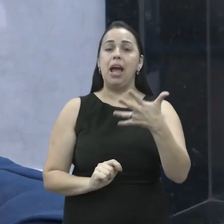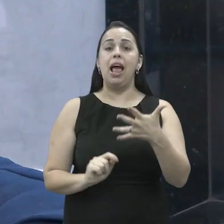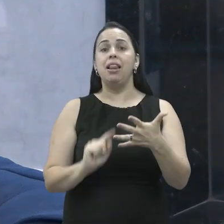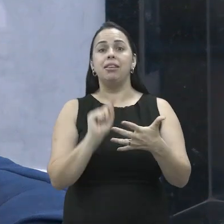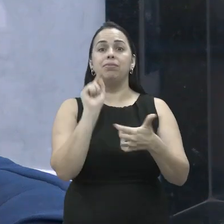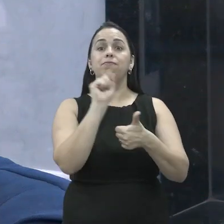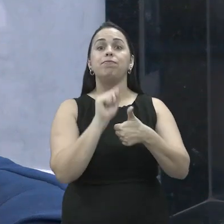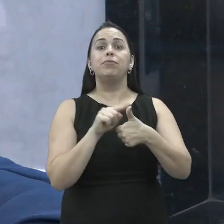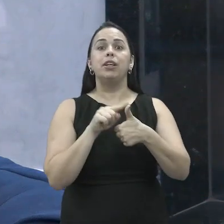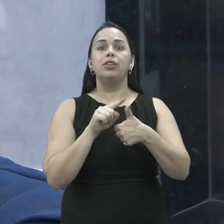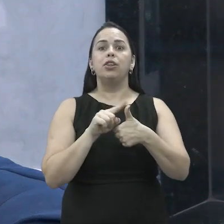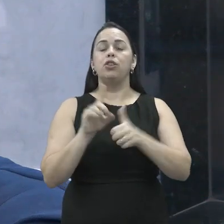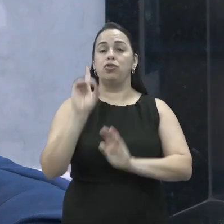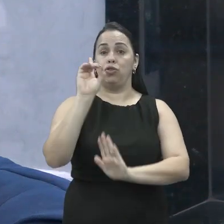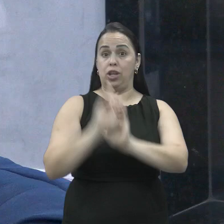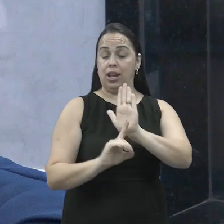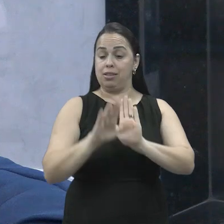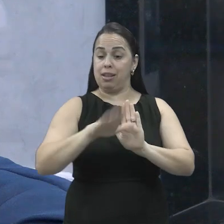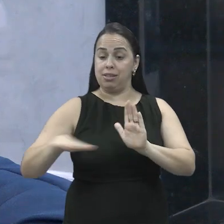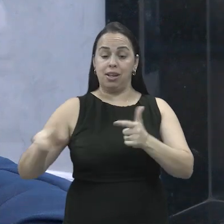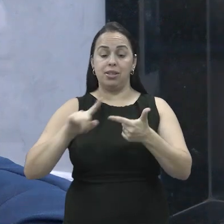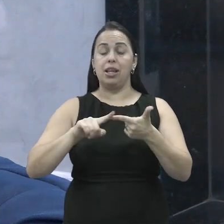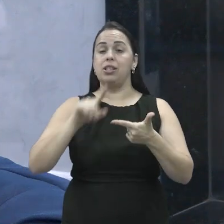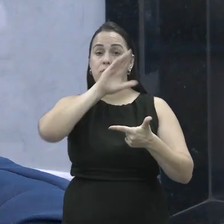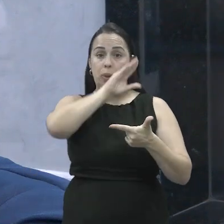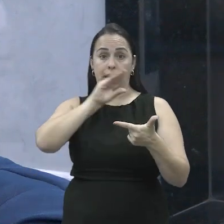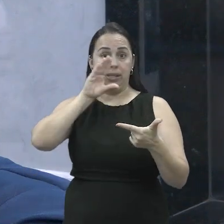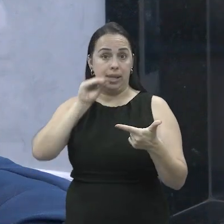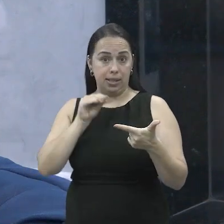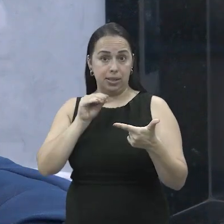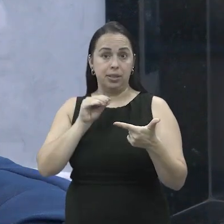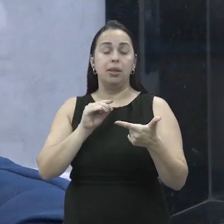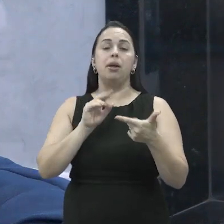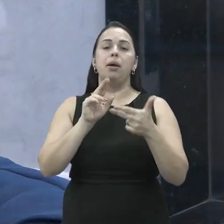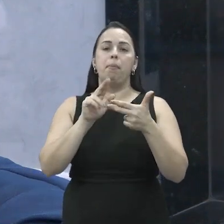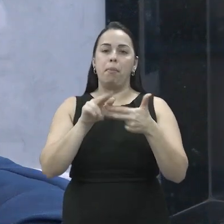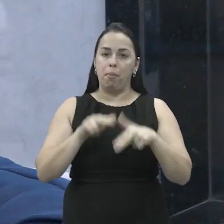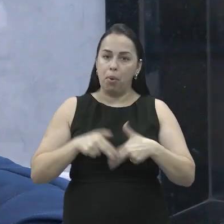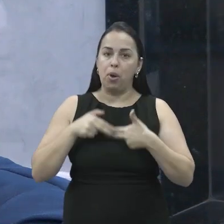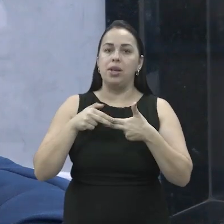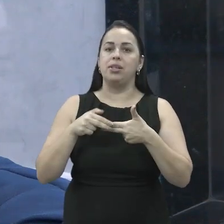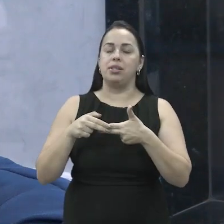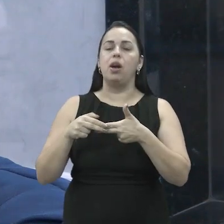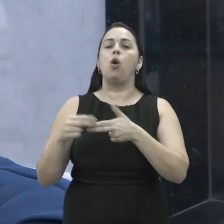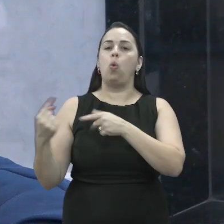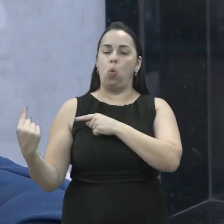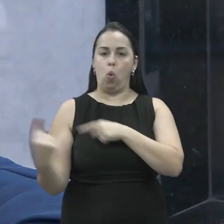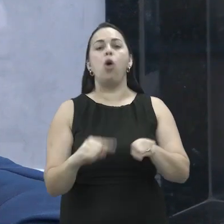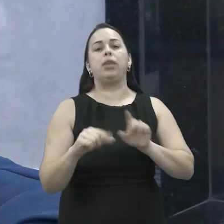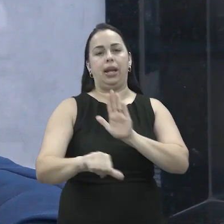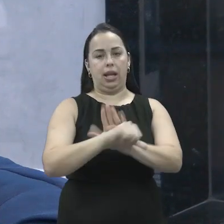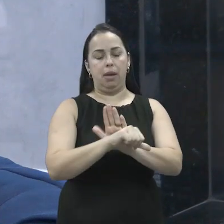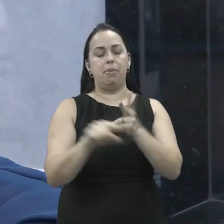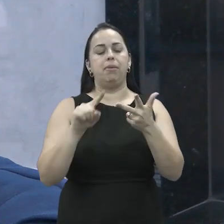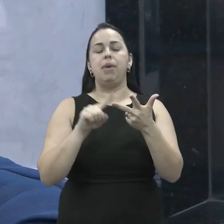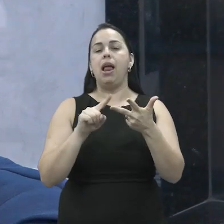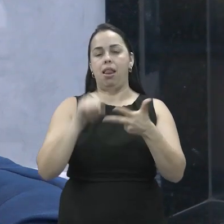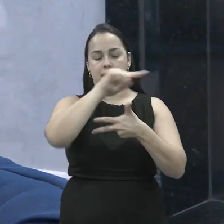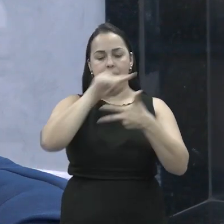Entre suas principais bandeiras estão os direitos da criança e do adolescente e políticas contra